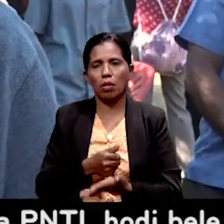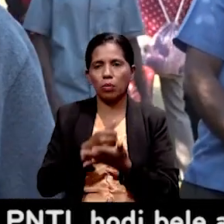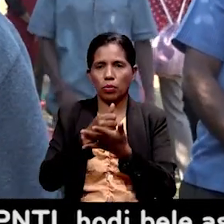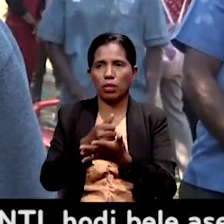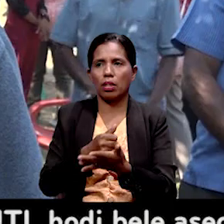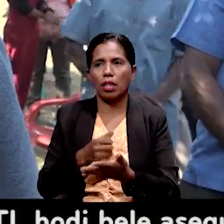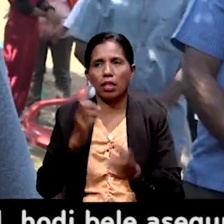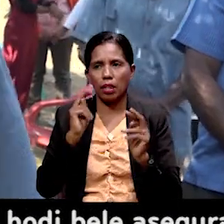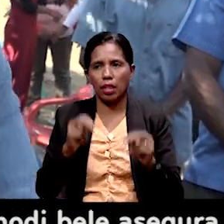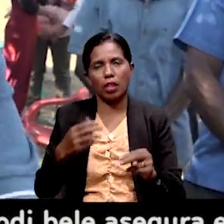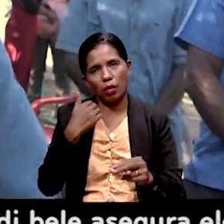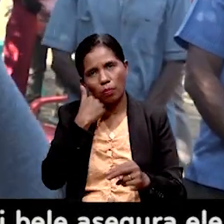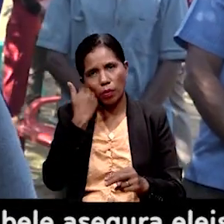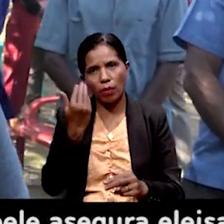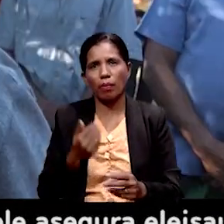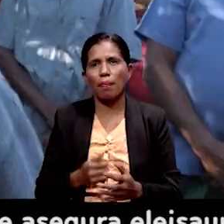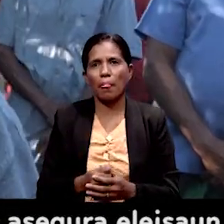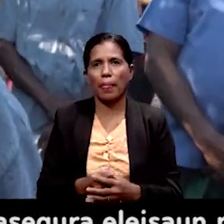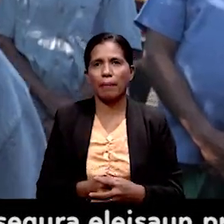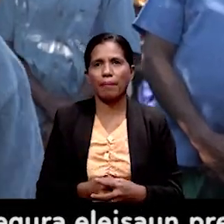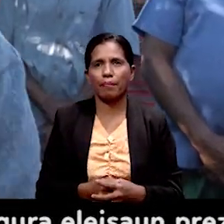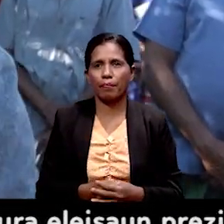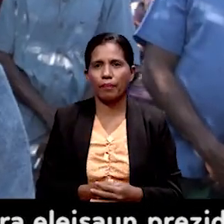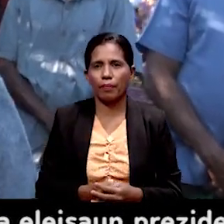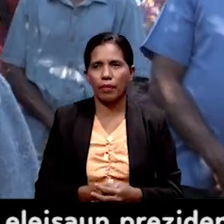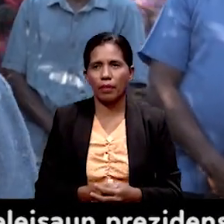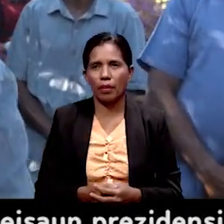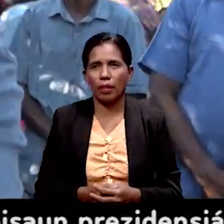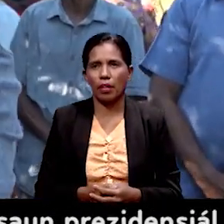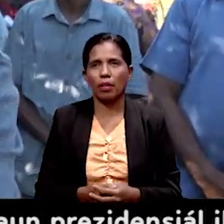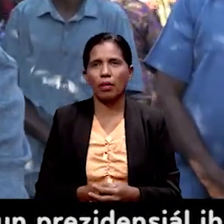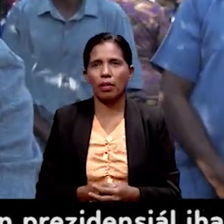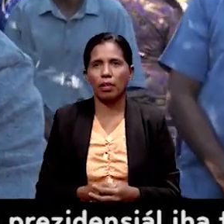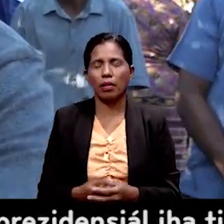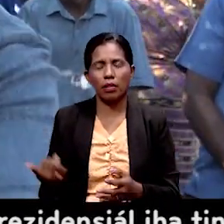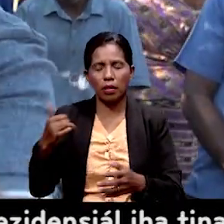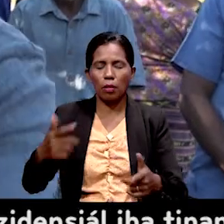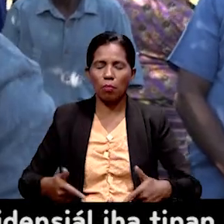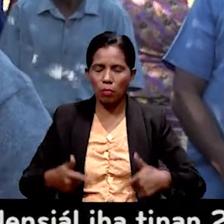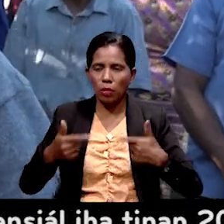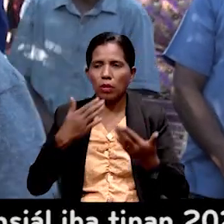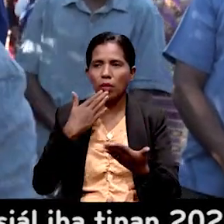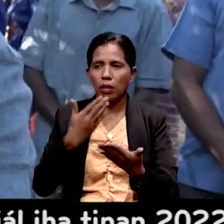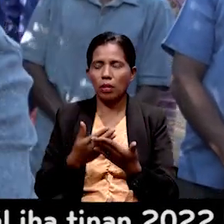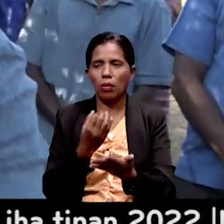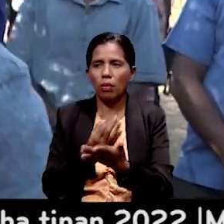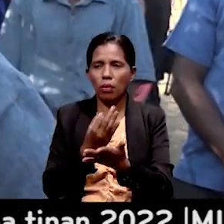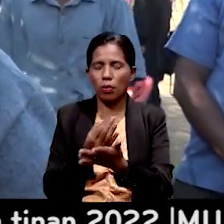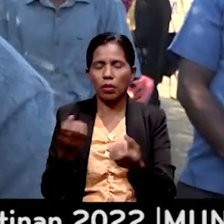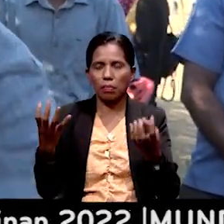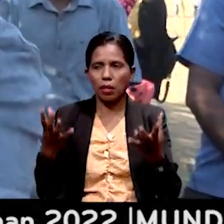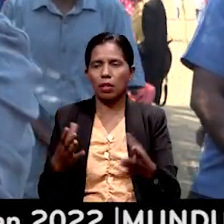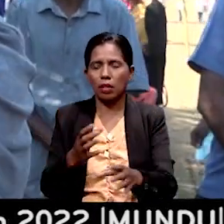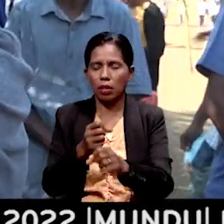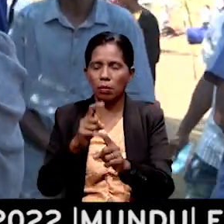uitoa eh rona nema ka usu makar makane ma sira lua sira moris ka parlos o sambara ne be sira simu